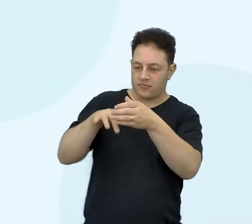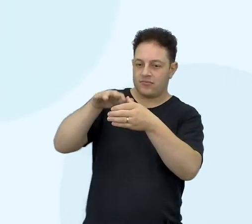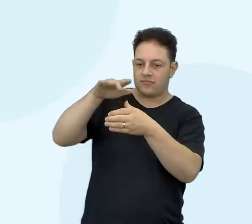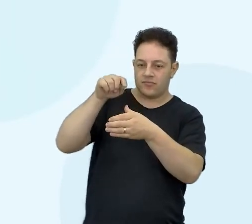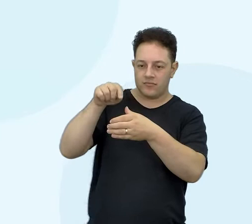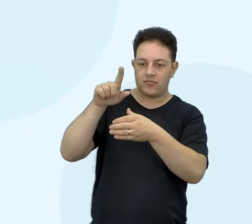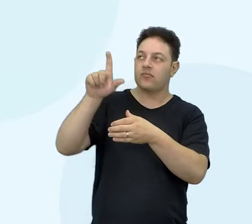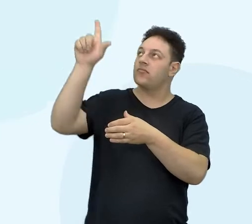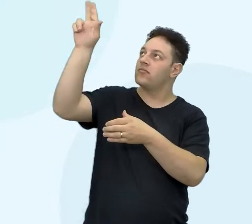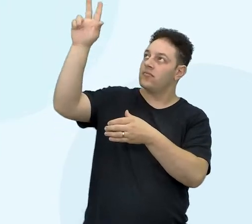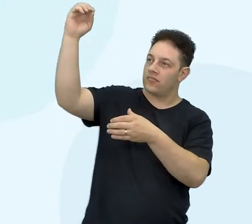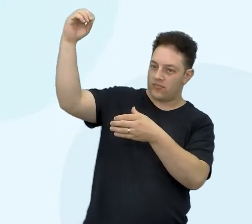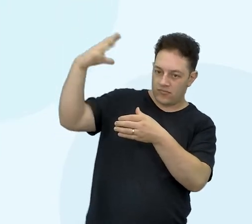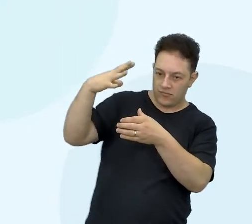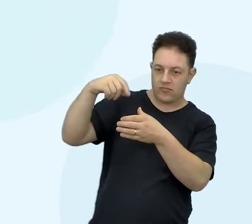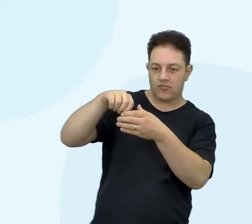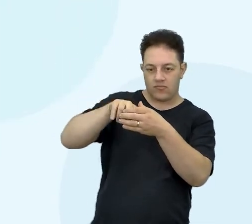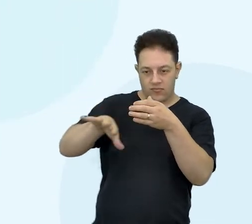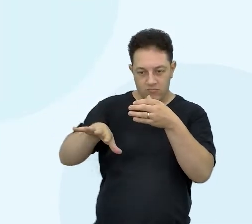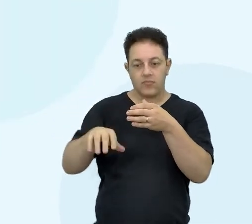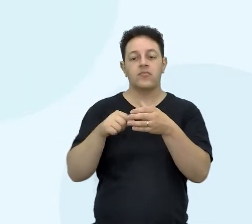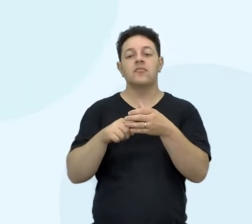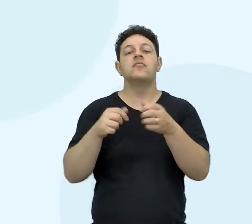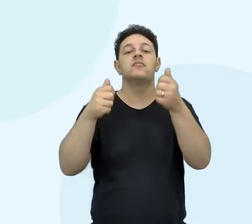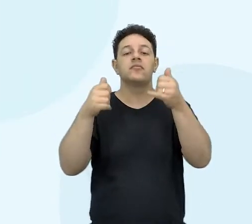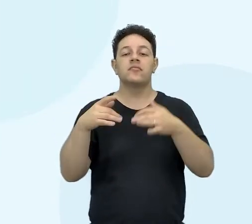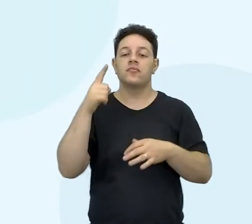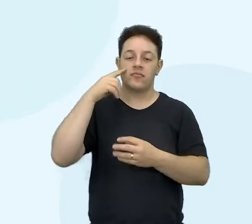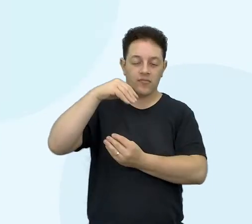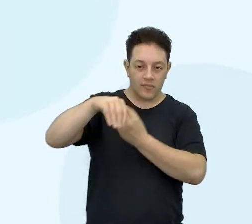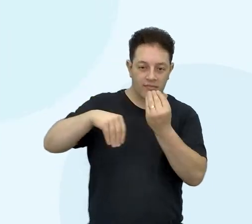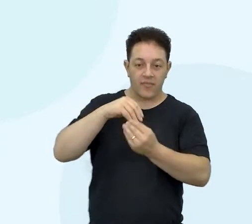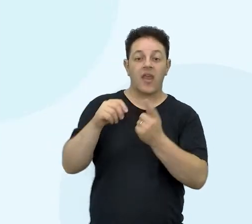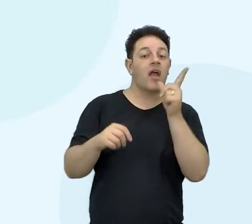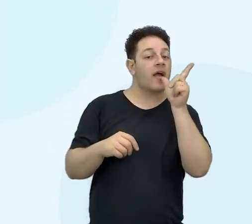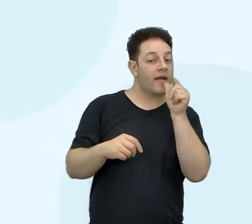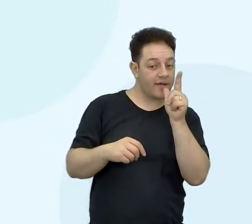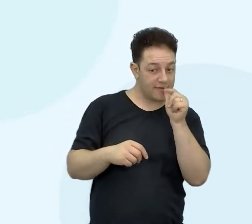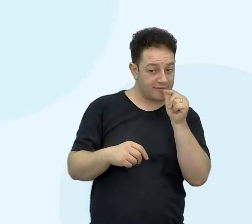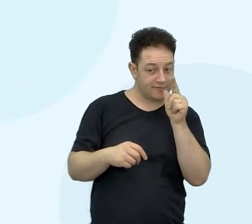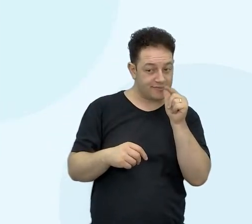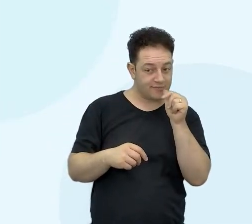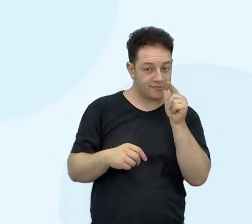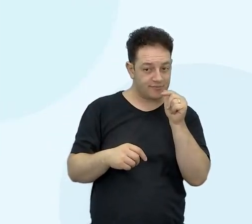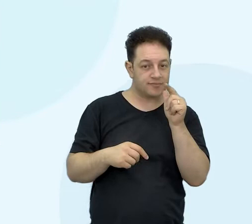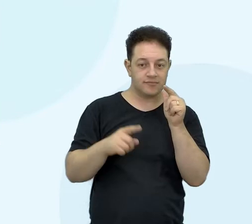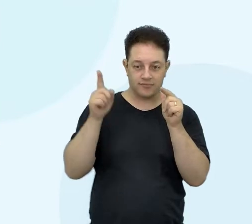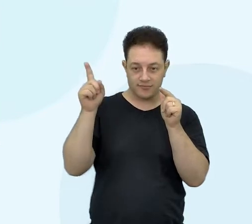a luz engarrafada, ele usou uma mistura de água,